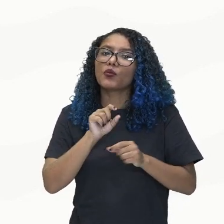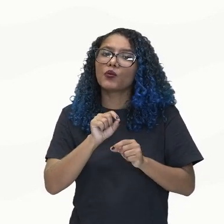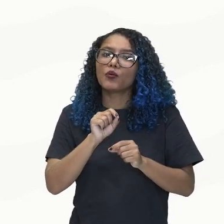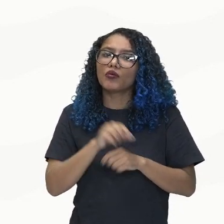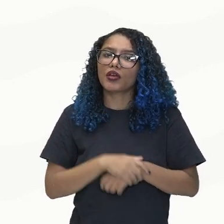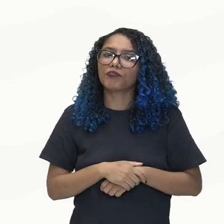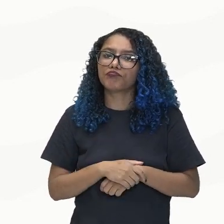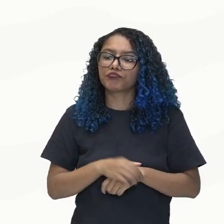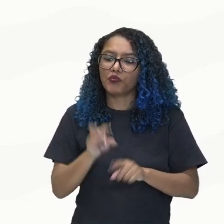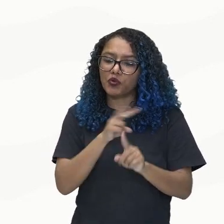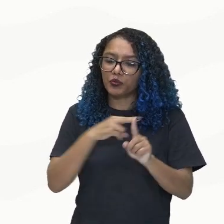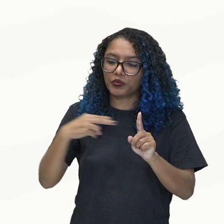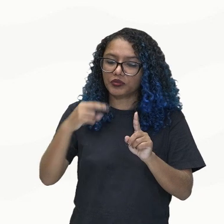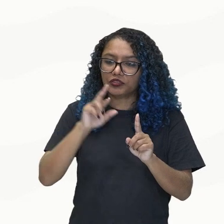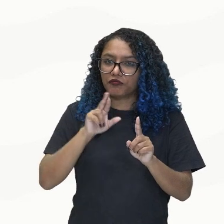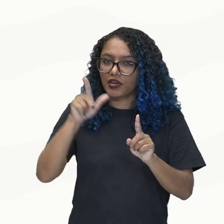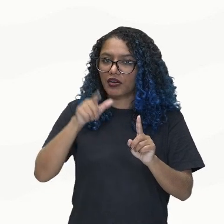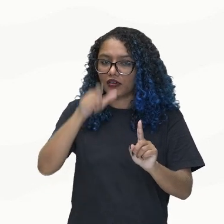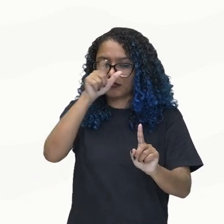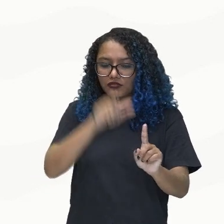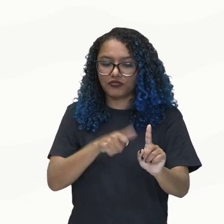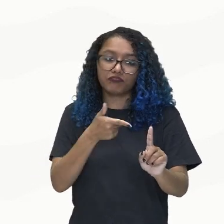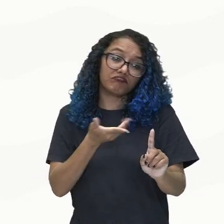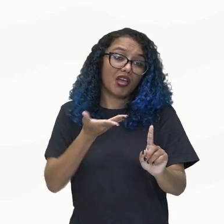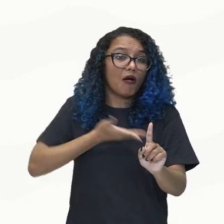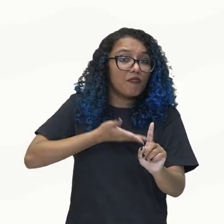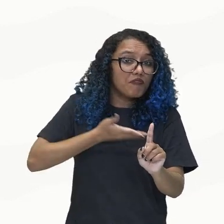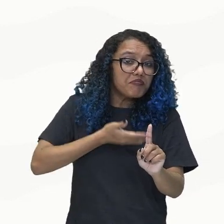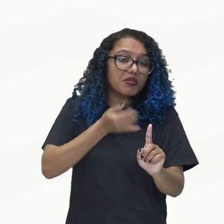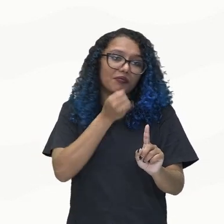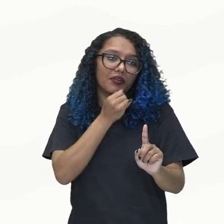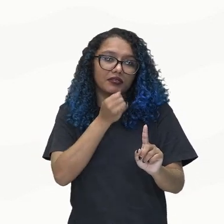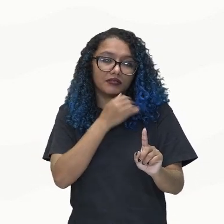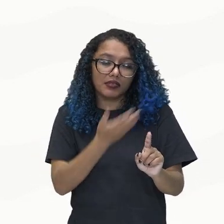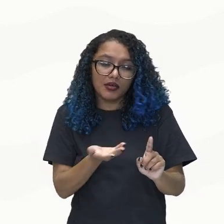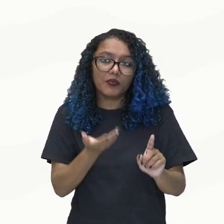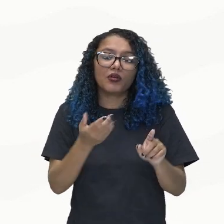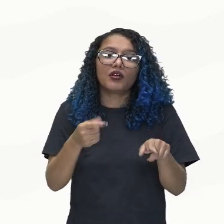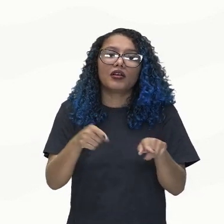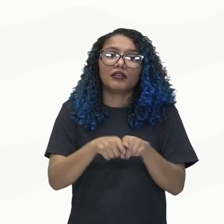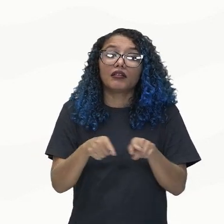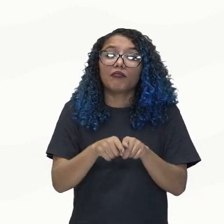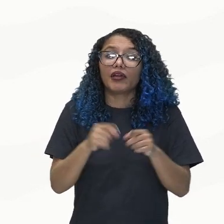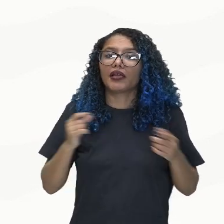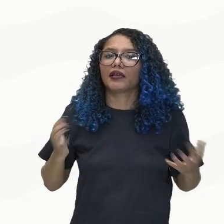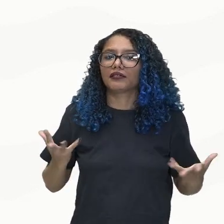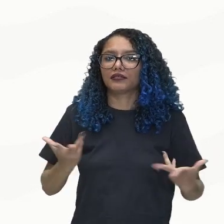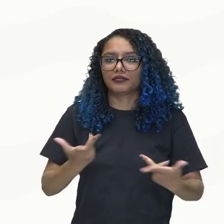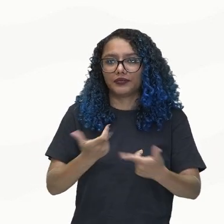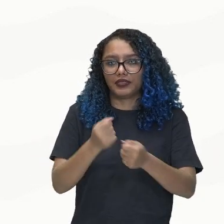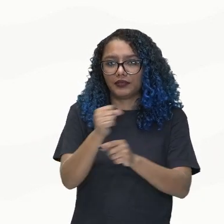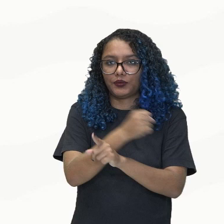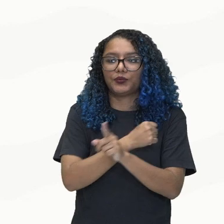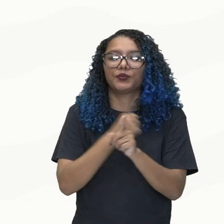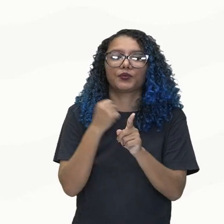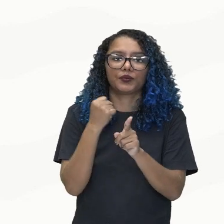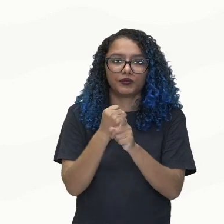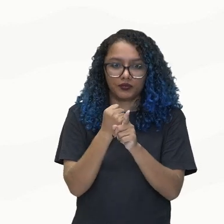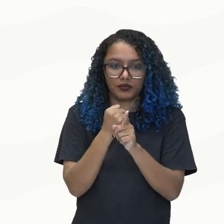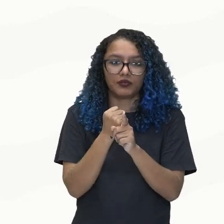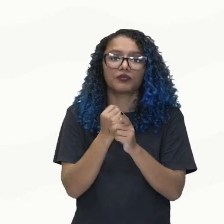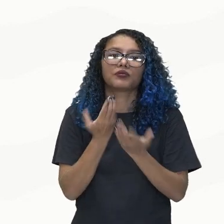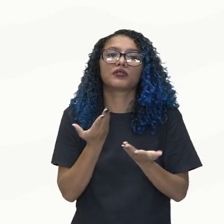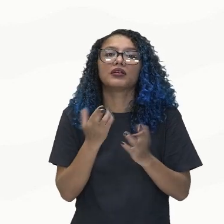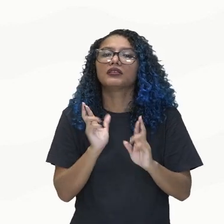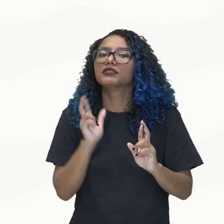visão sobre o outro, sobre o seu colega. E as nossas habilidades sociais, que vão dizer respeito ao saber